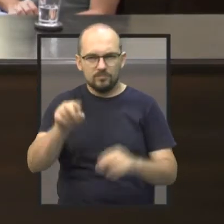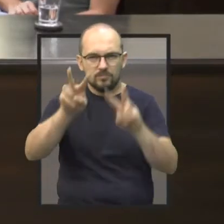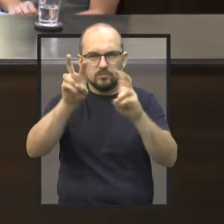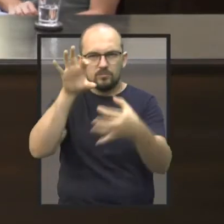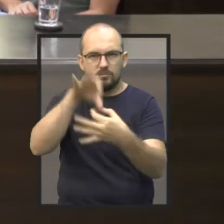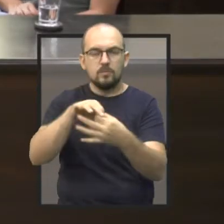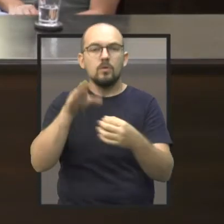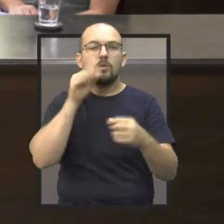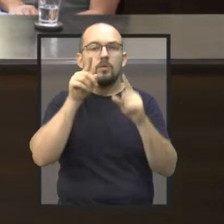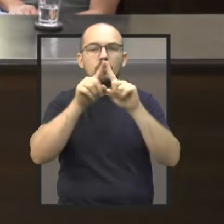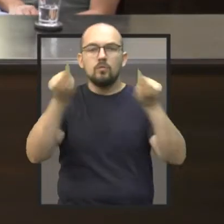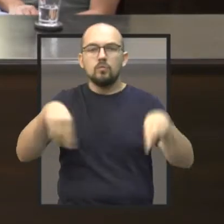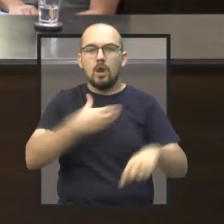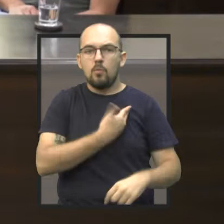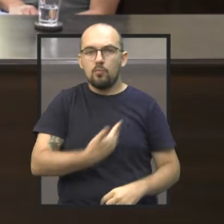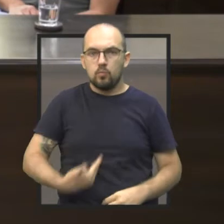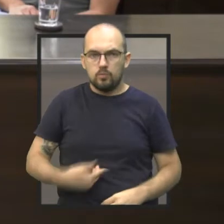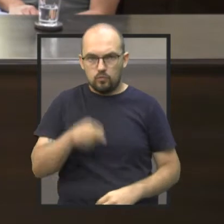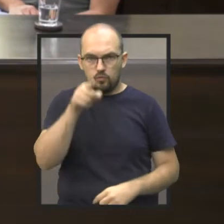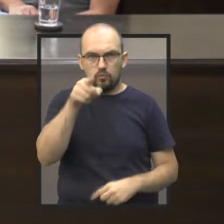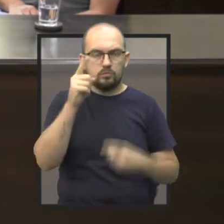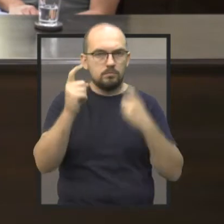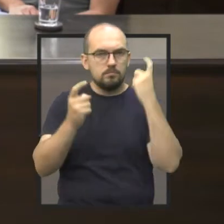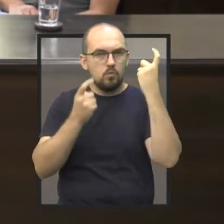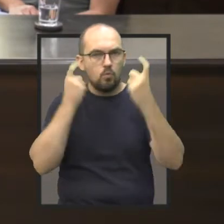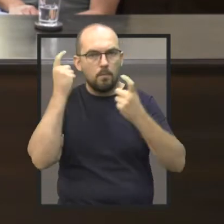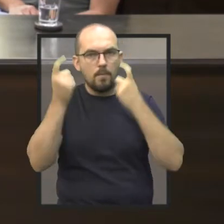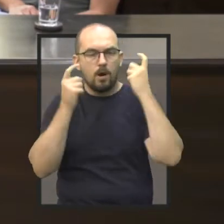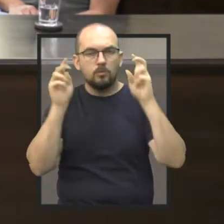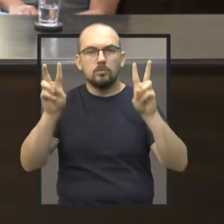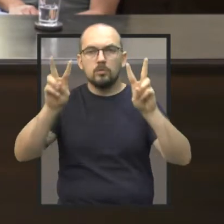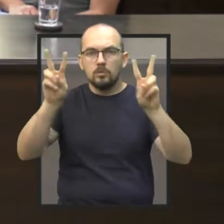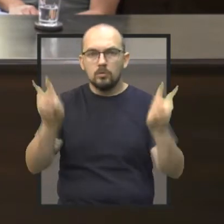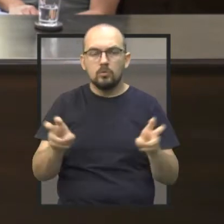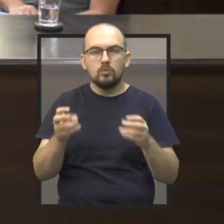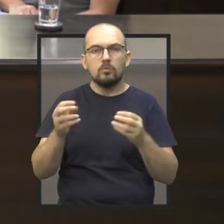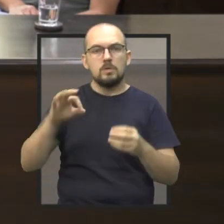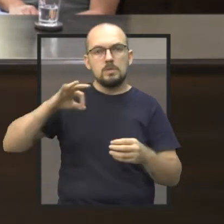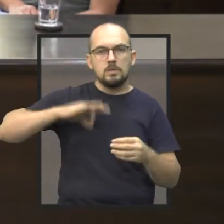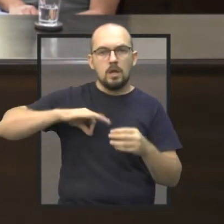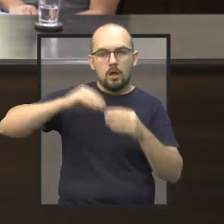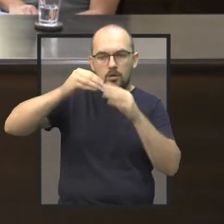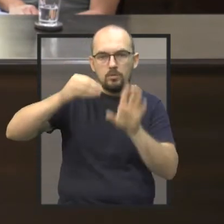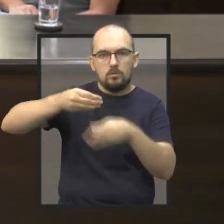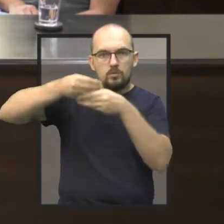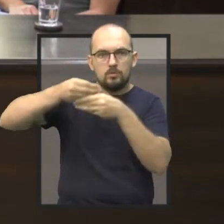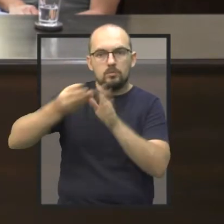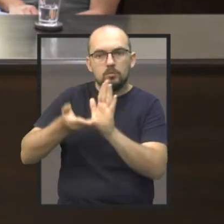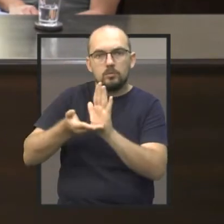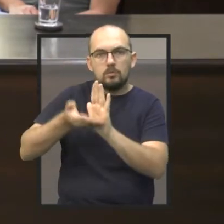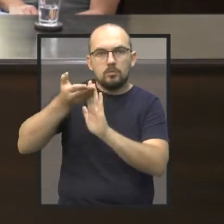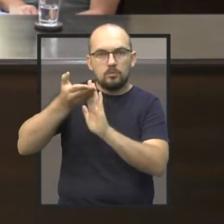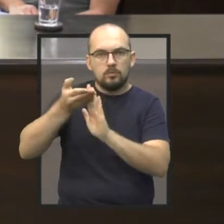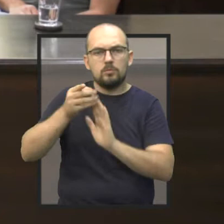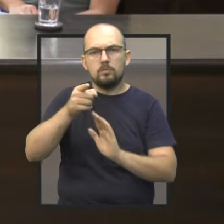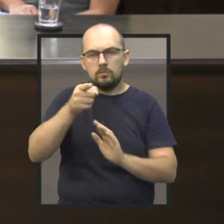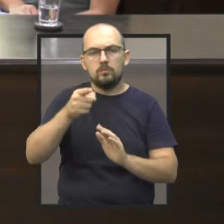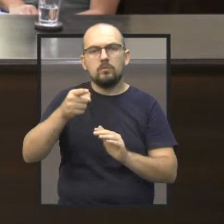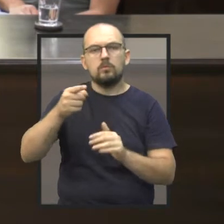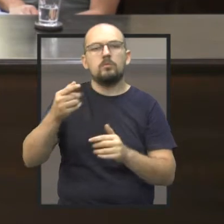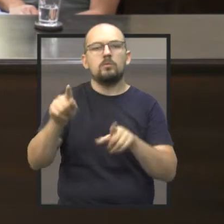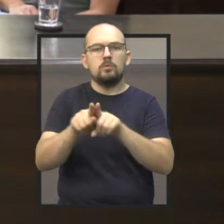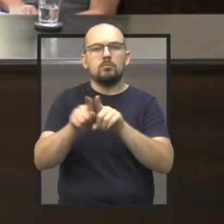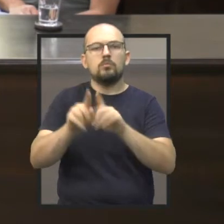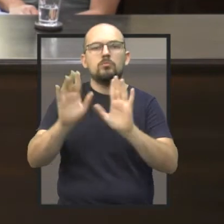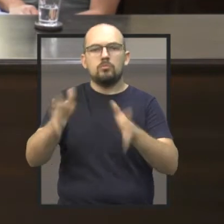servidor público, o senhor está preocupado com a questão da reposição salarial dos servidores, chegou